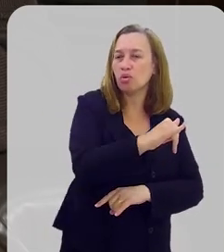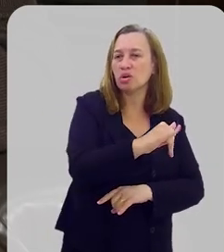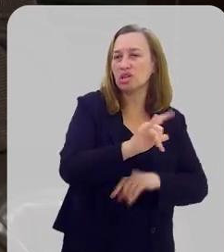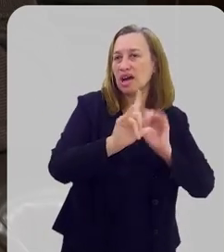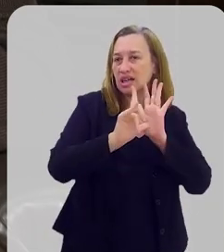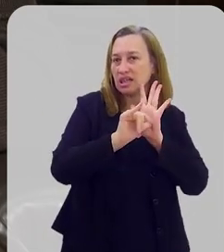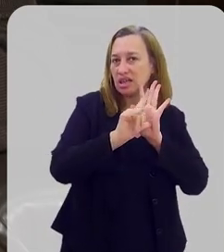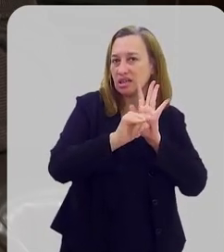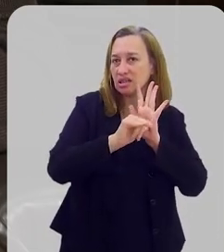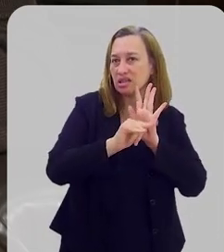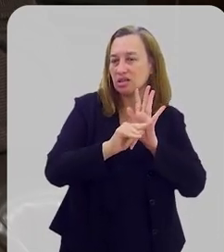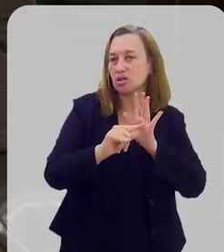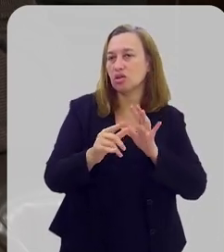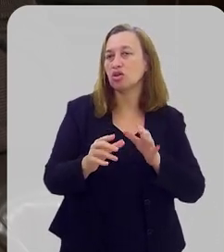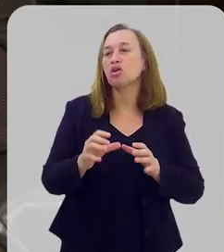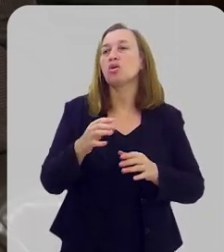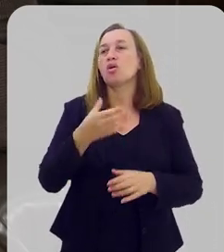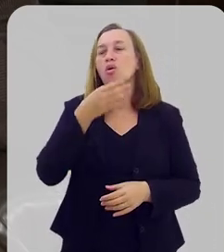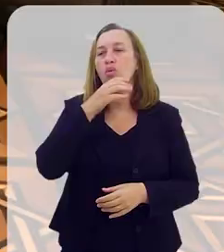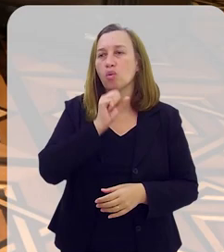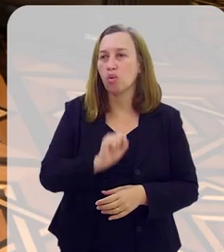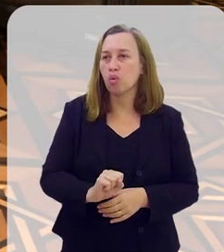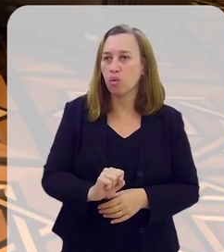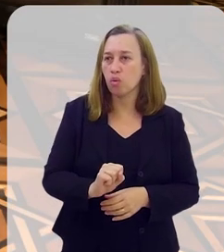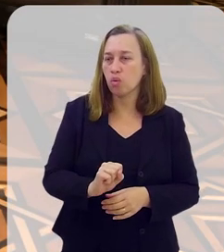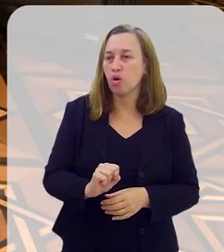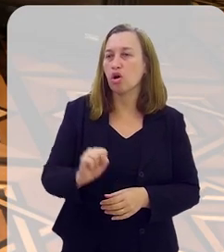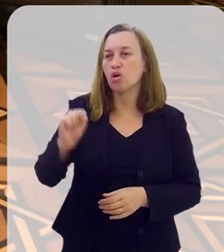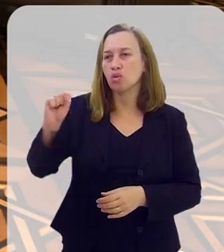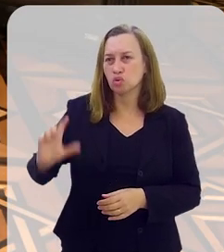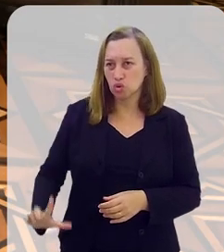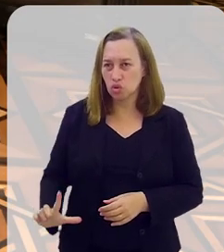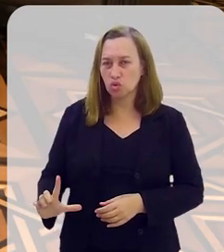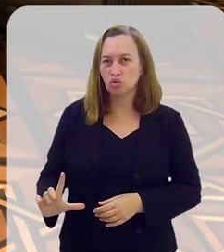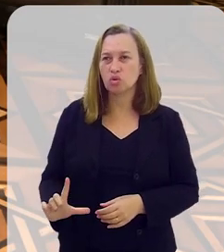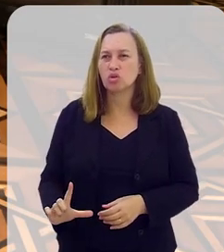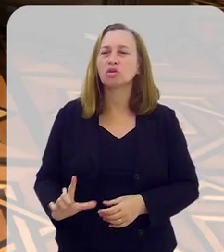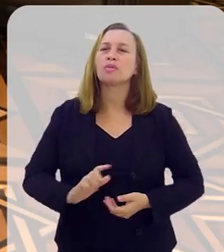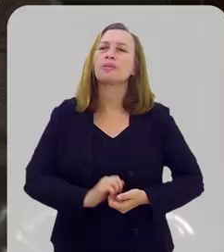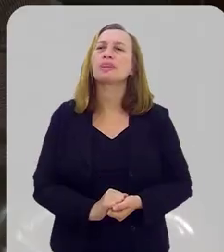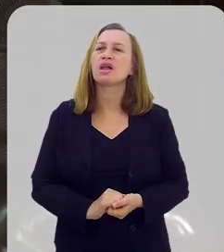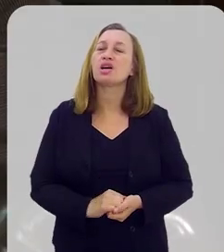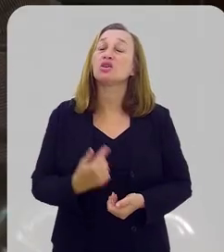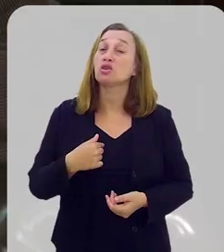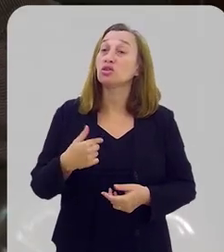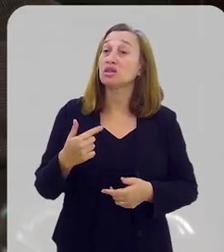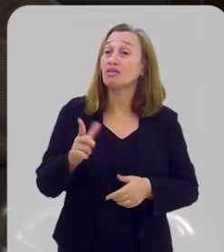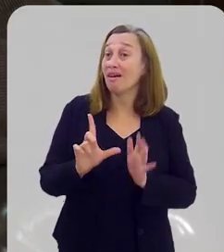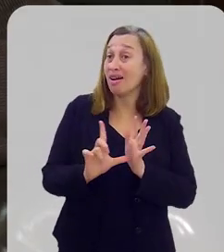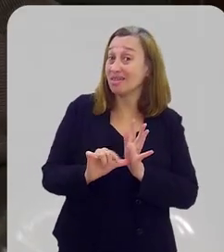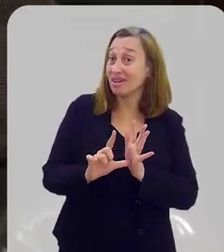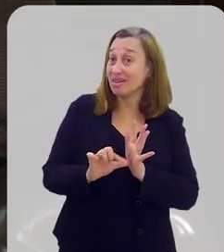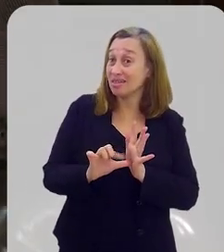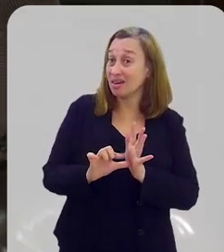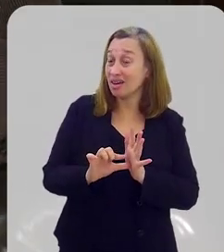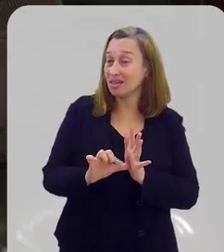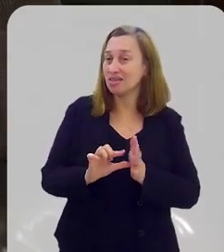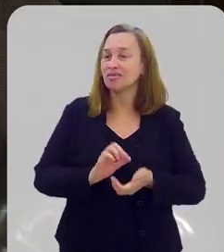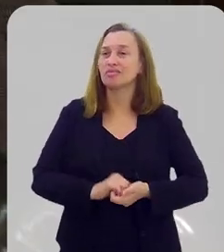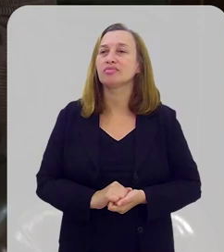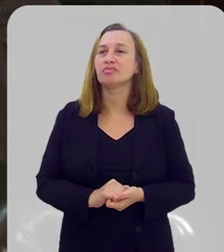paraa elade pro sul de Israel Sim sim e esse momento que eu corro porque nós estávamos atrasado eu sou